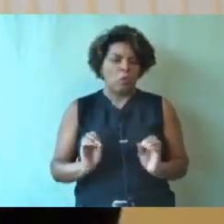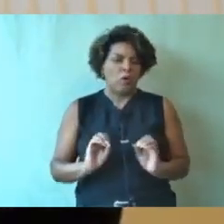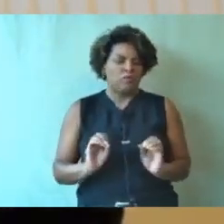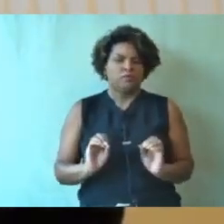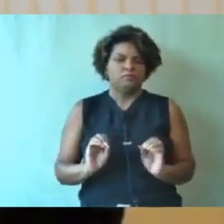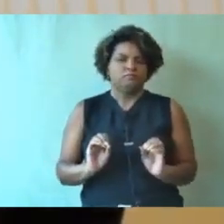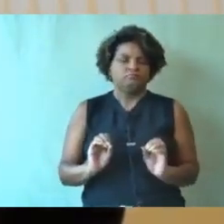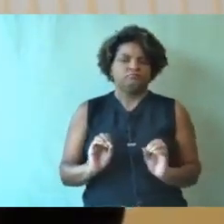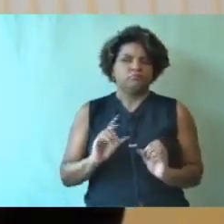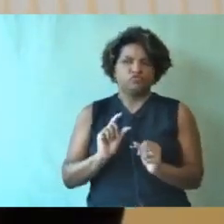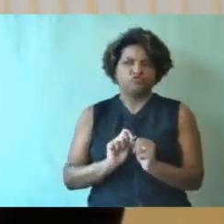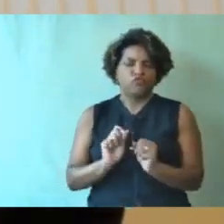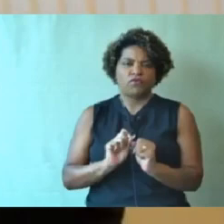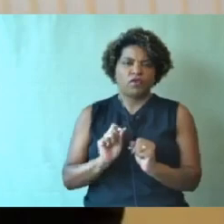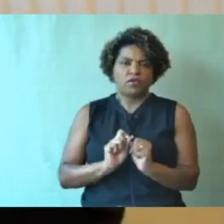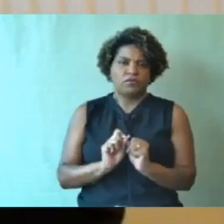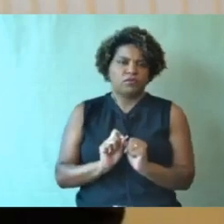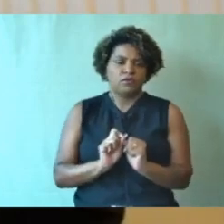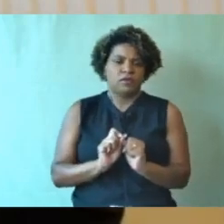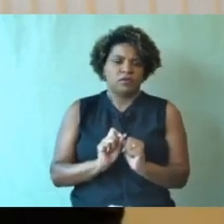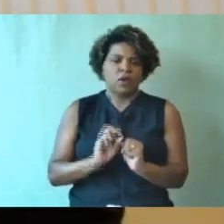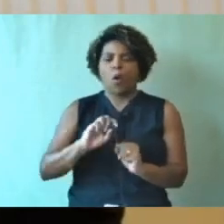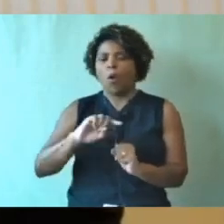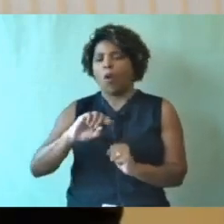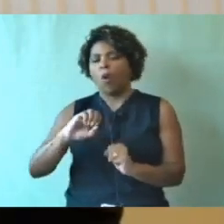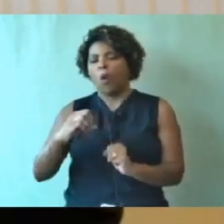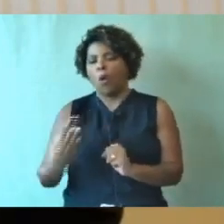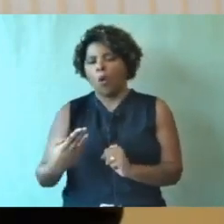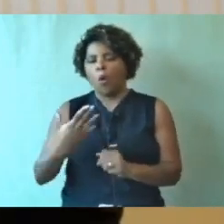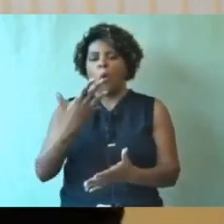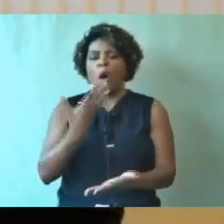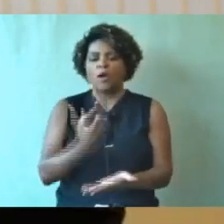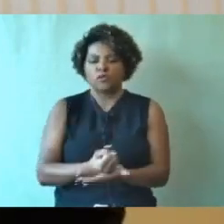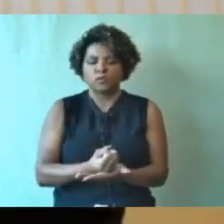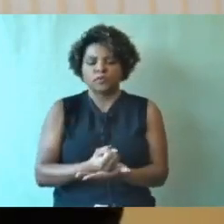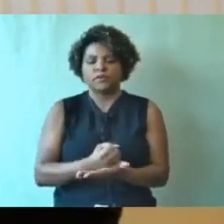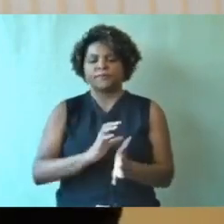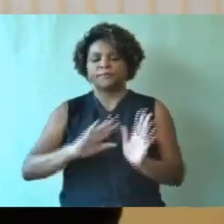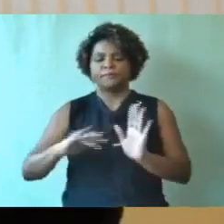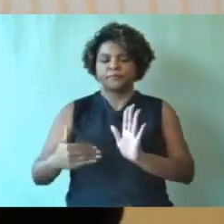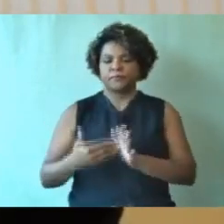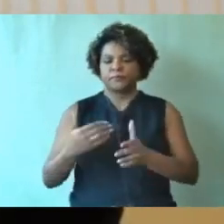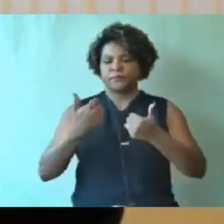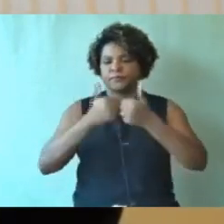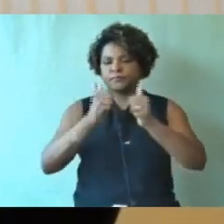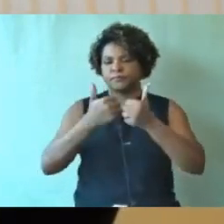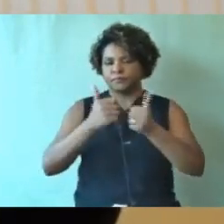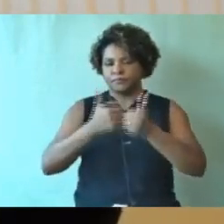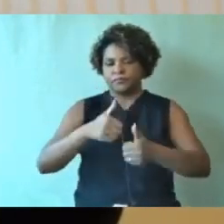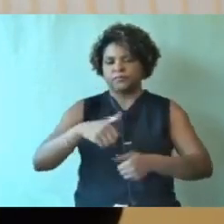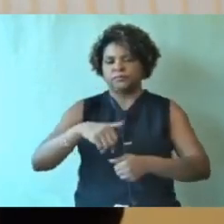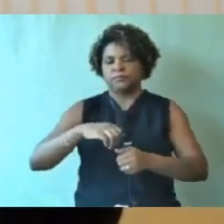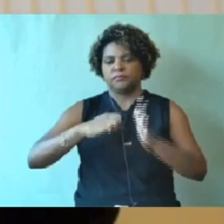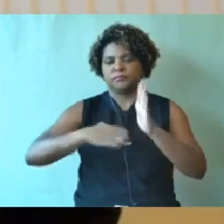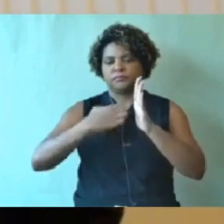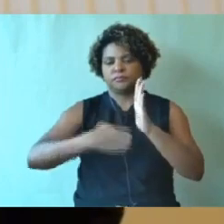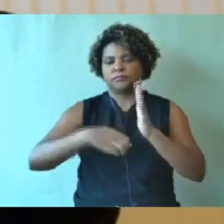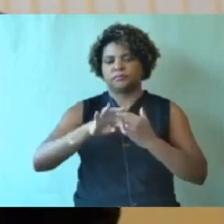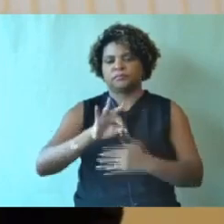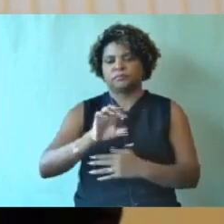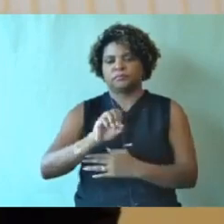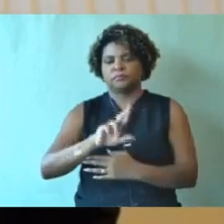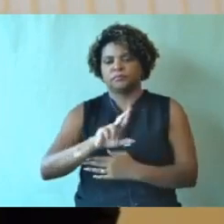possibilidade de operar ou assumir os carros da Torres para dentro da empresa, com o risco que nós corremos. Eu, como líder do